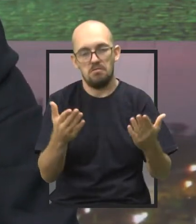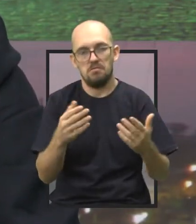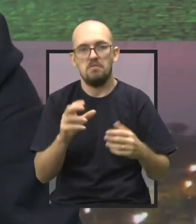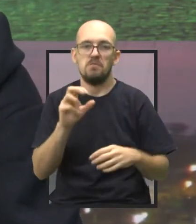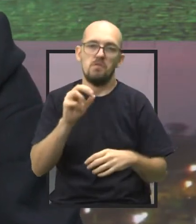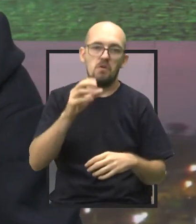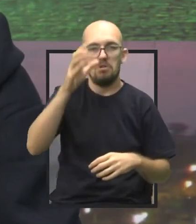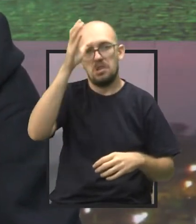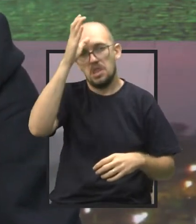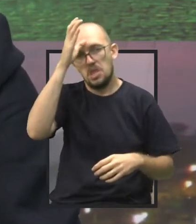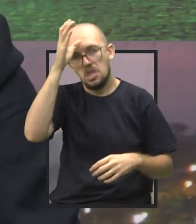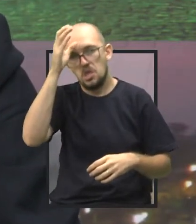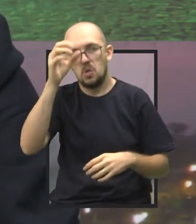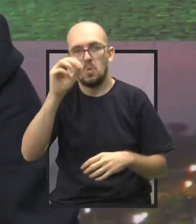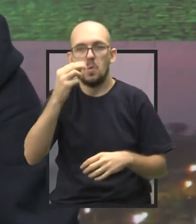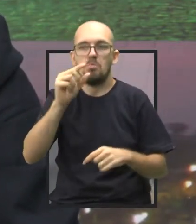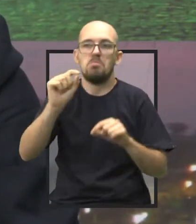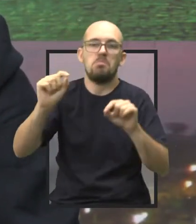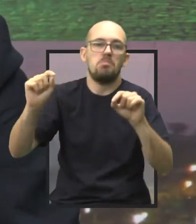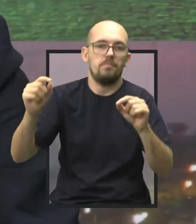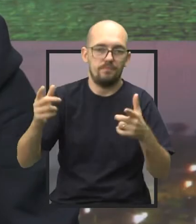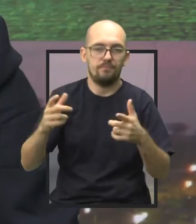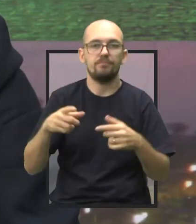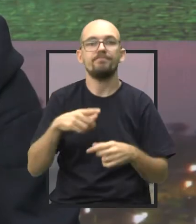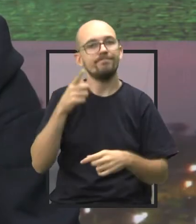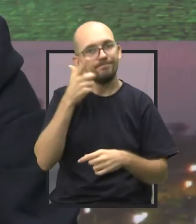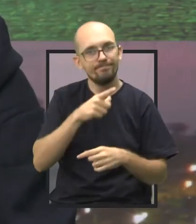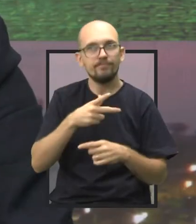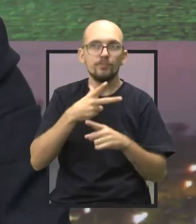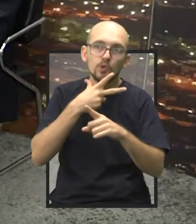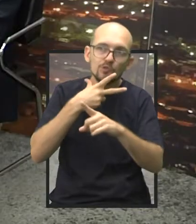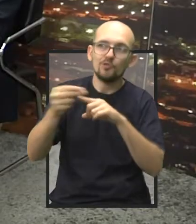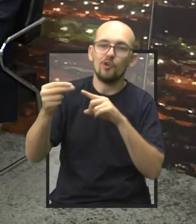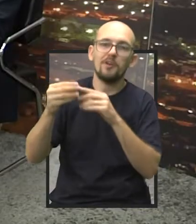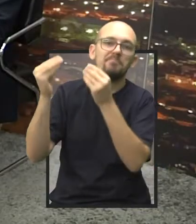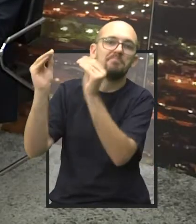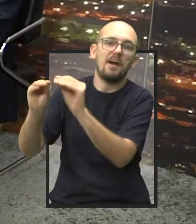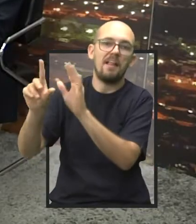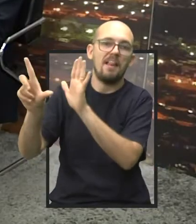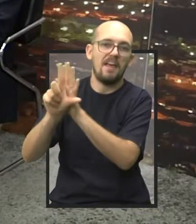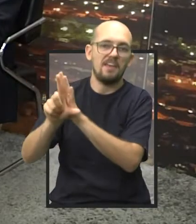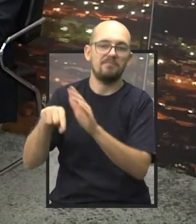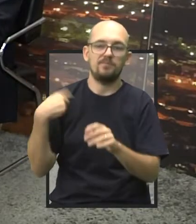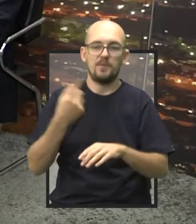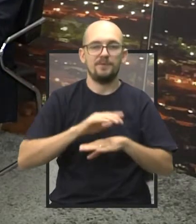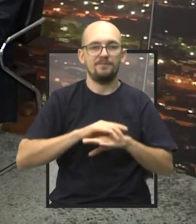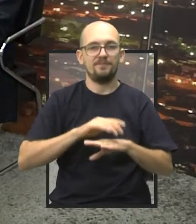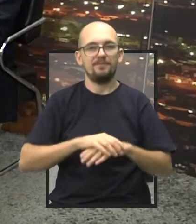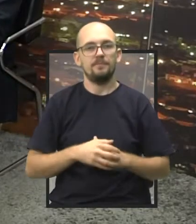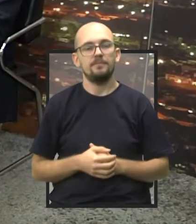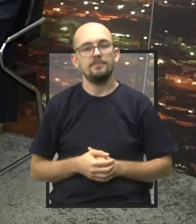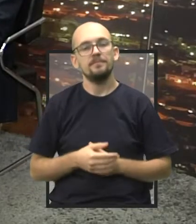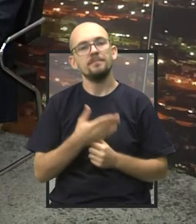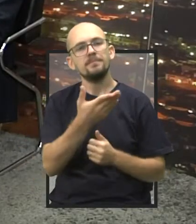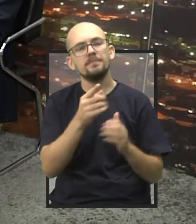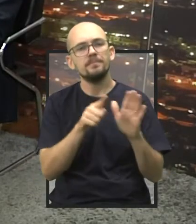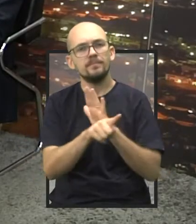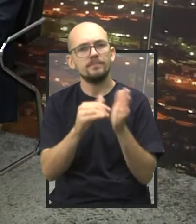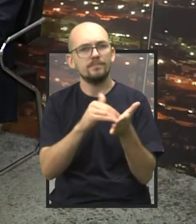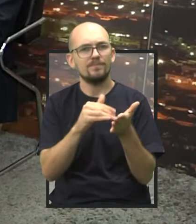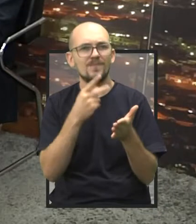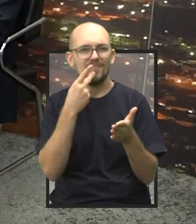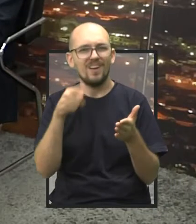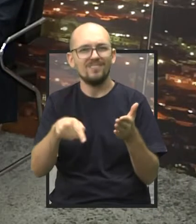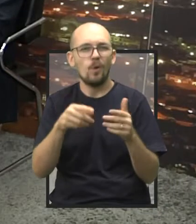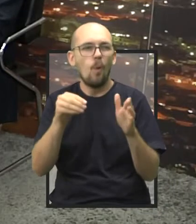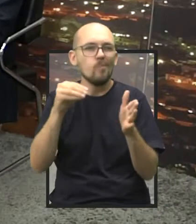seja. Nós conseguimos essa vitória, sim. Secretário, e é comum se falar em déficit